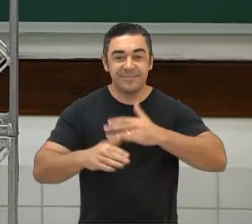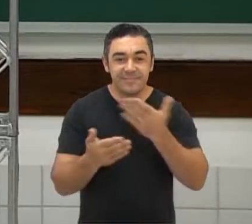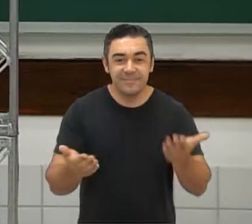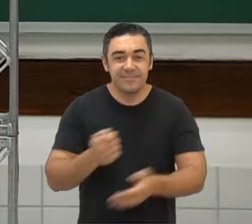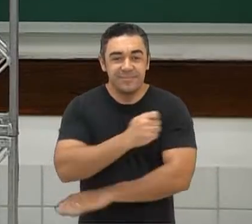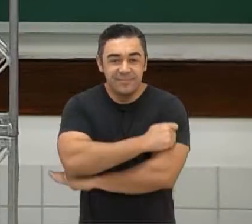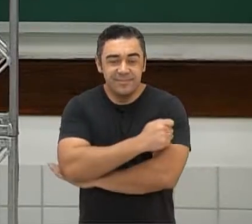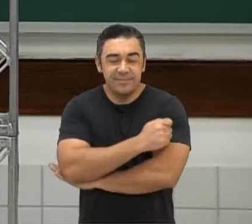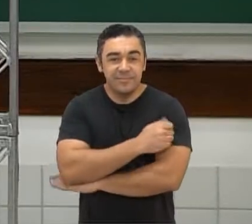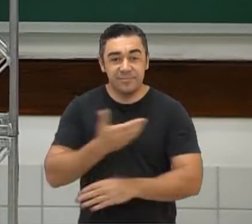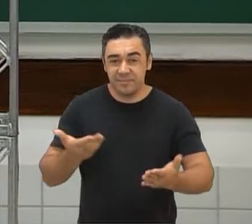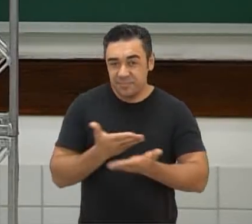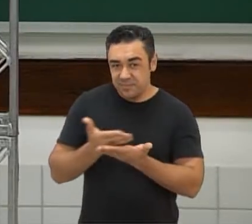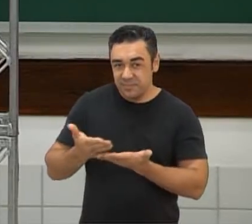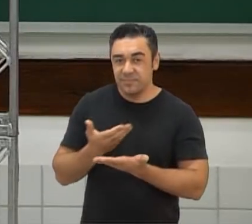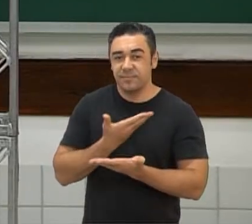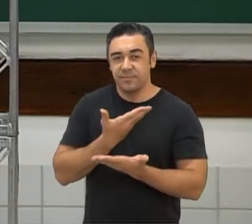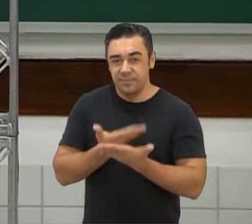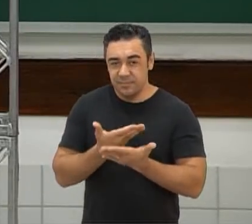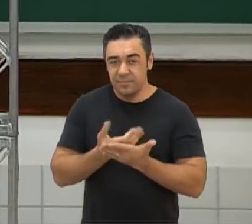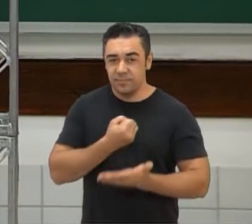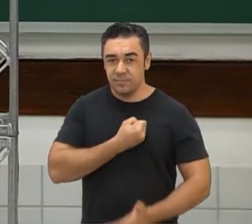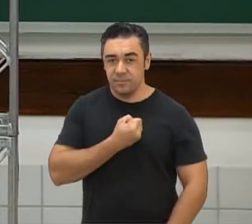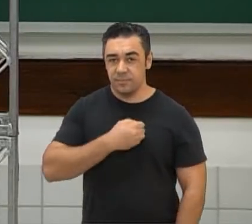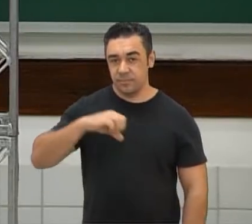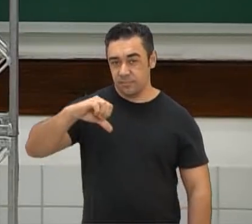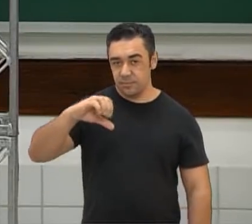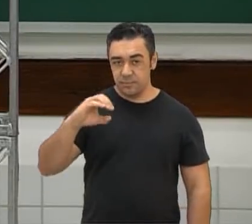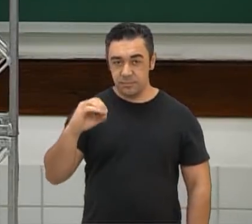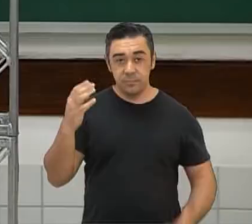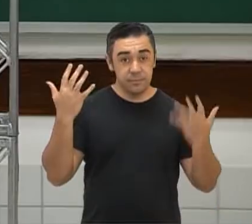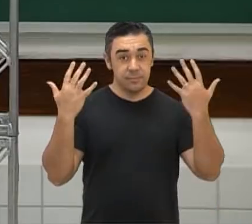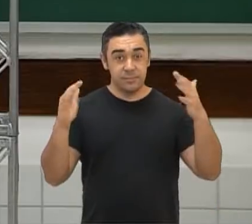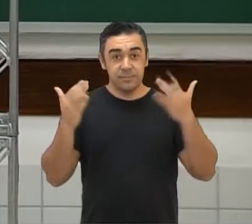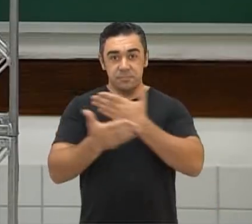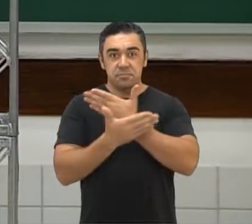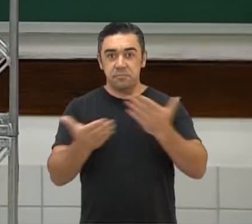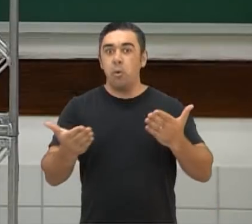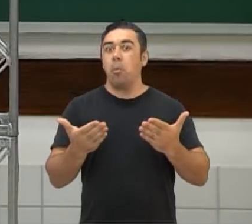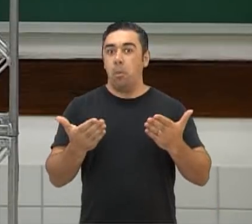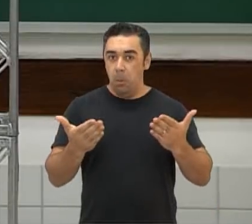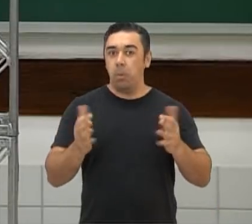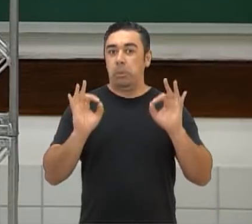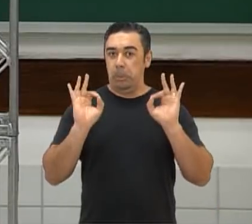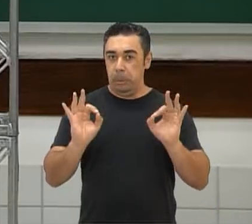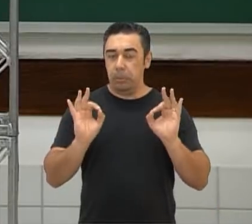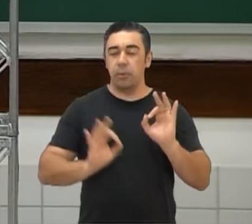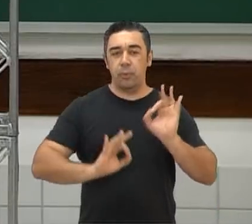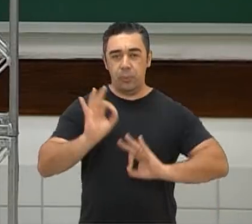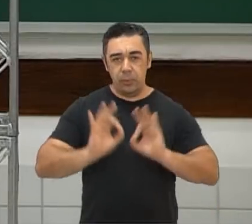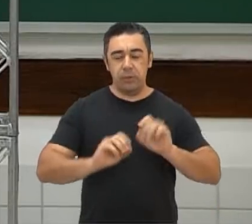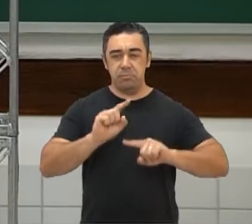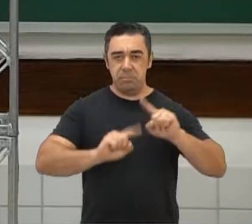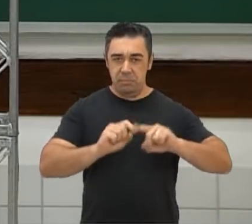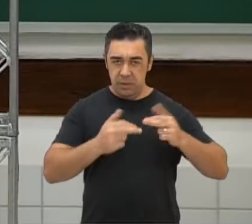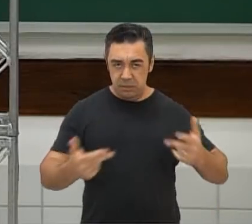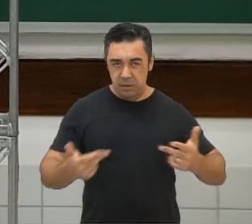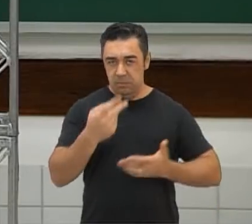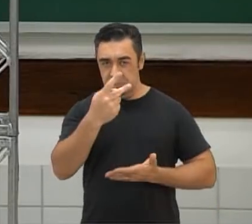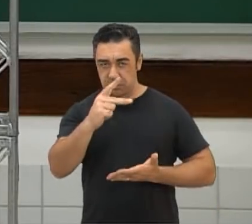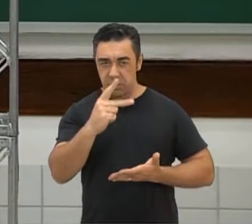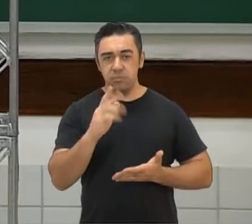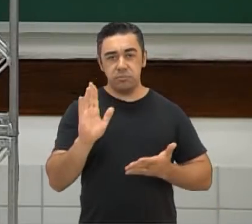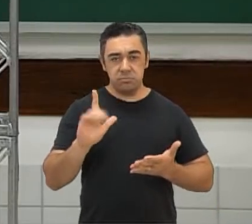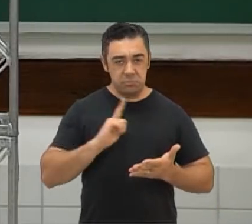Olá, alunos, vamos para a nossa 90ª aula. Parabéns por estarem aí já organizados com os materiais de vocês, motivados